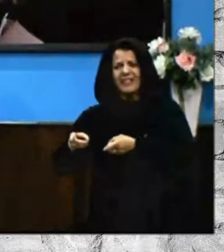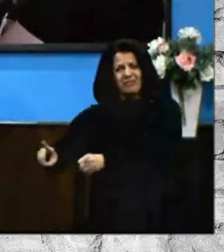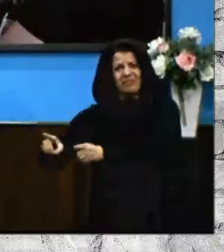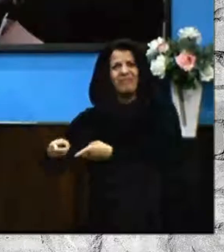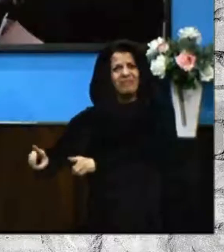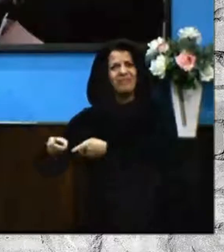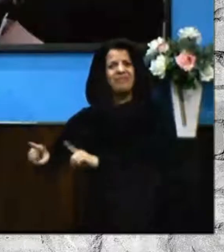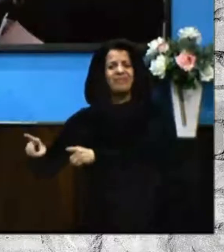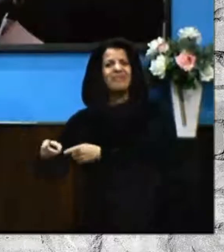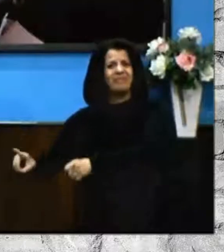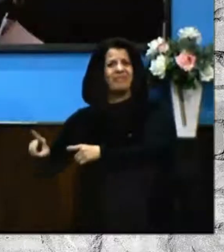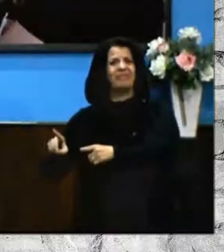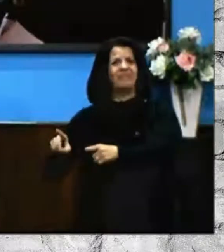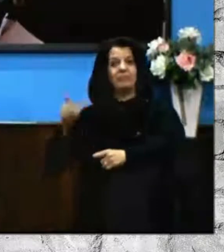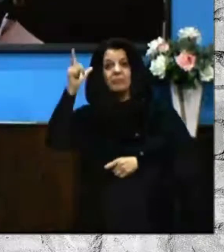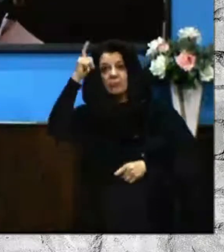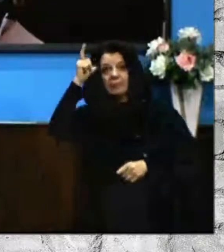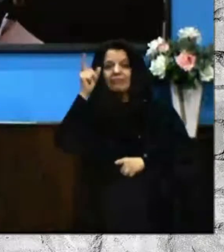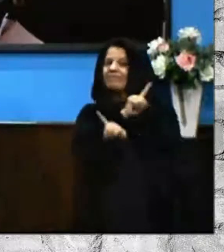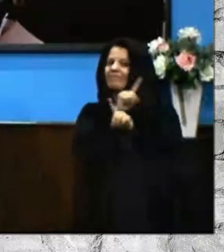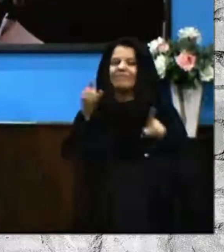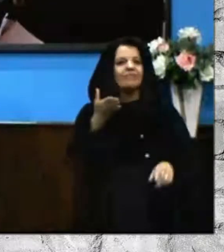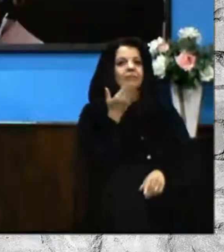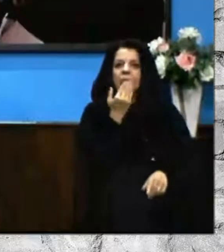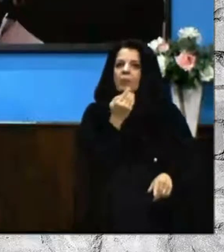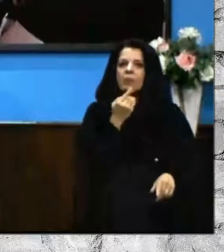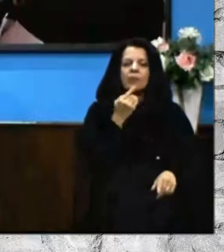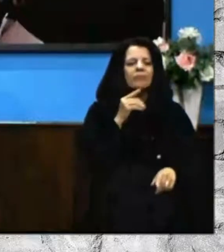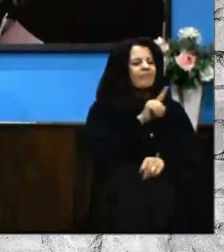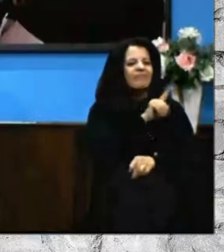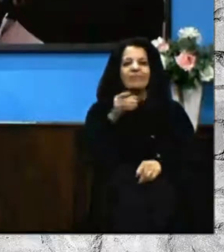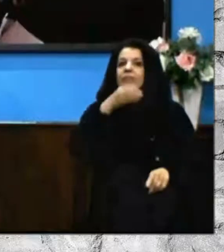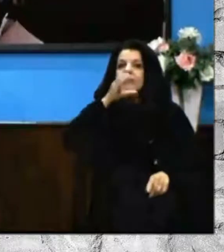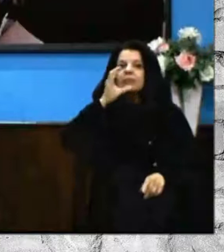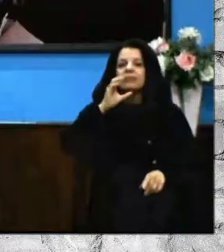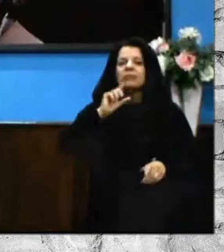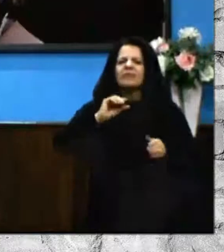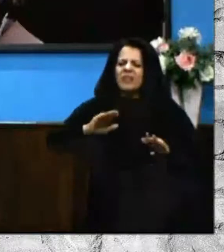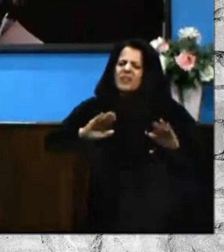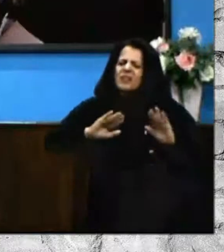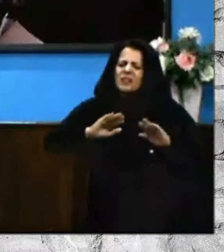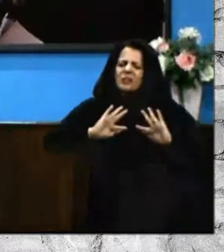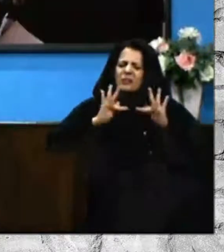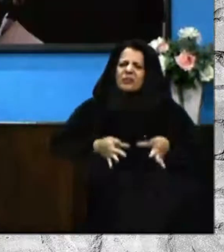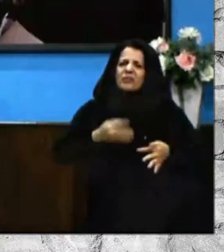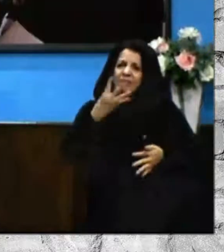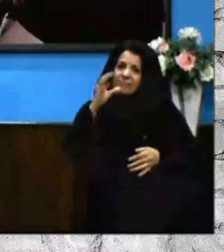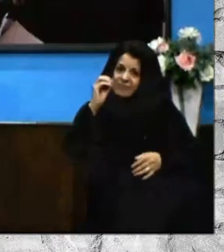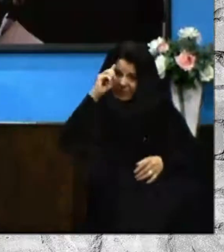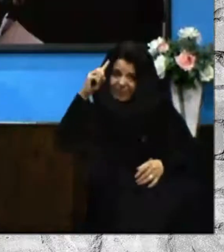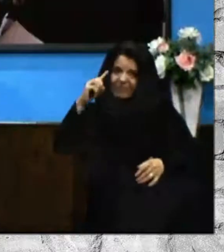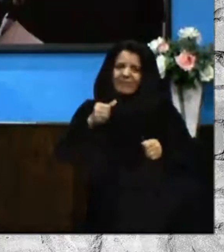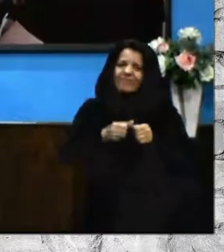Não comeu e nem bebeu. E ao final deles, teve fome.